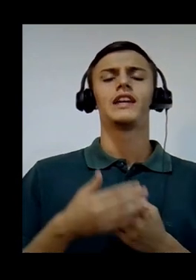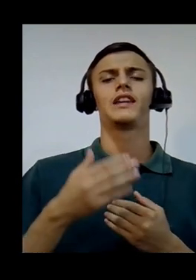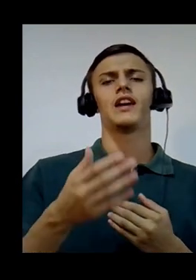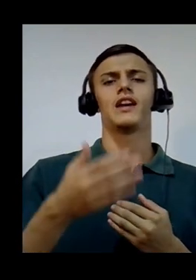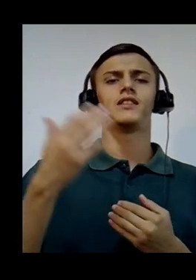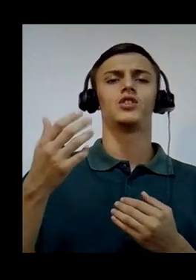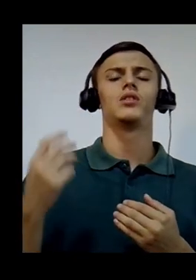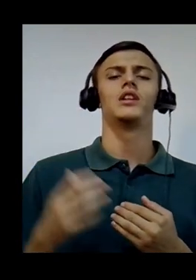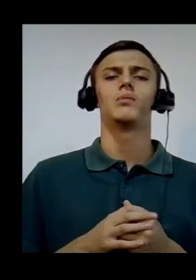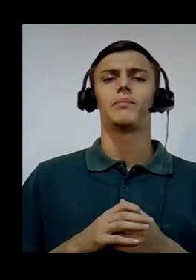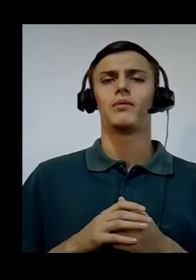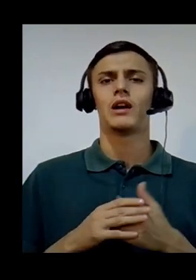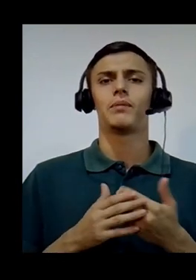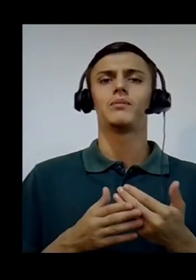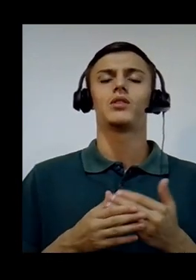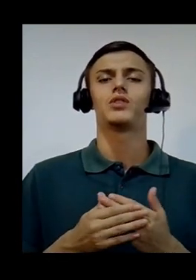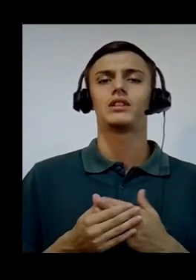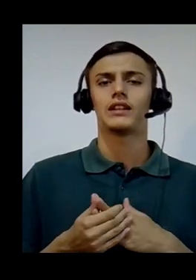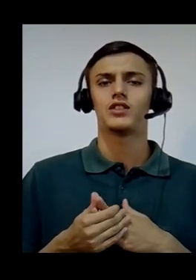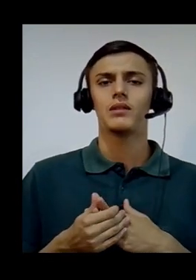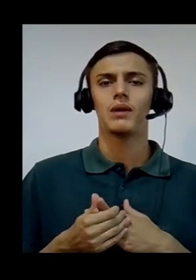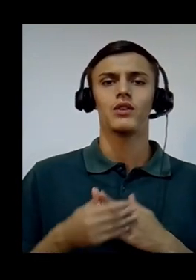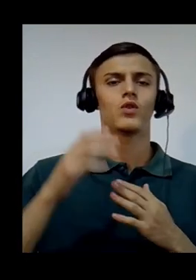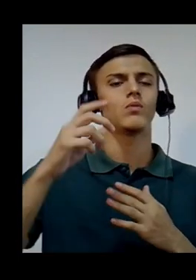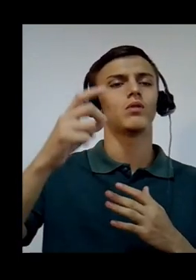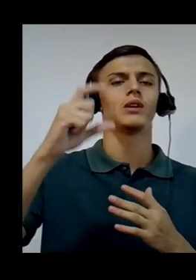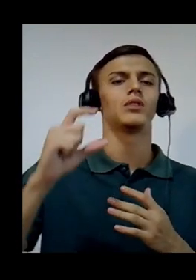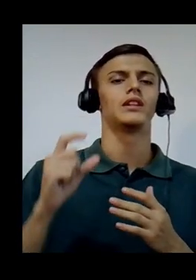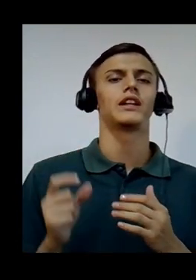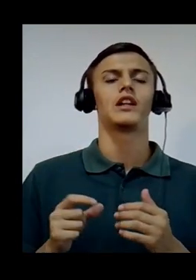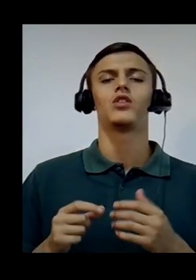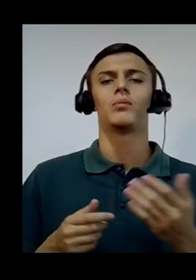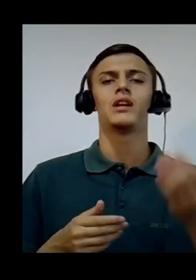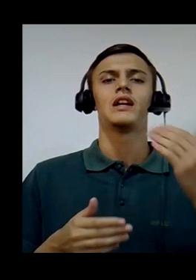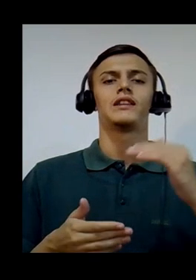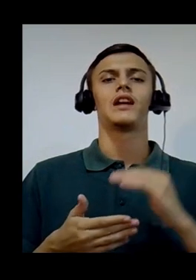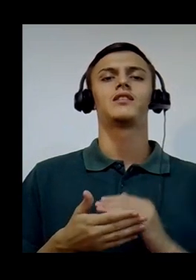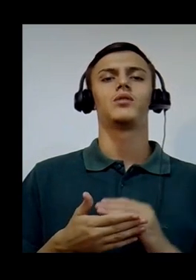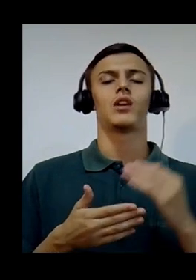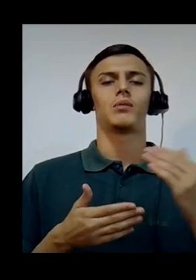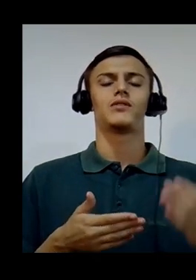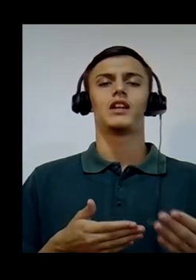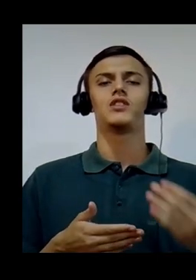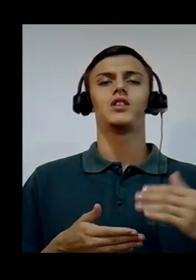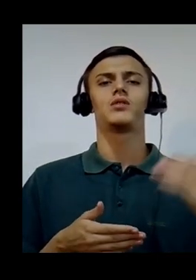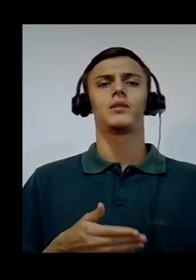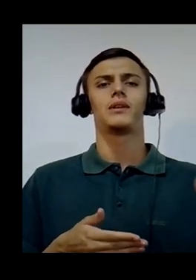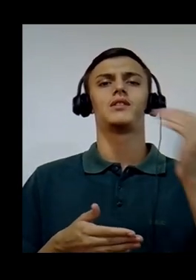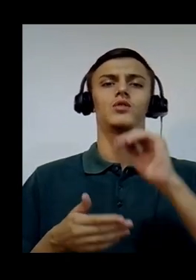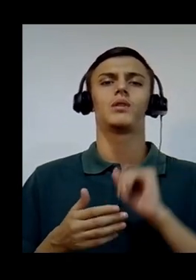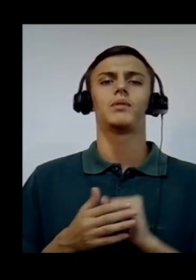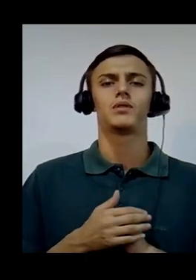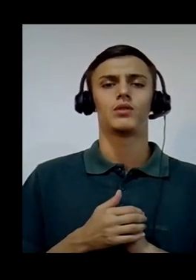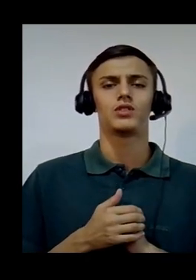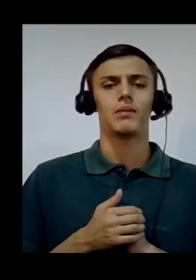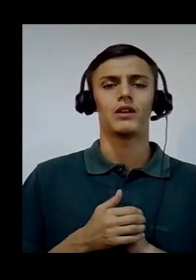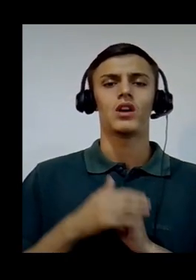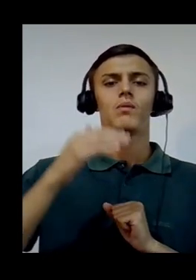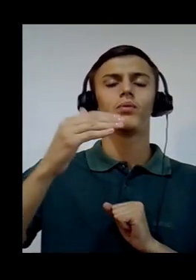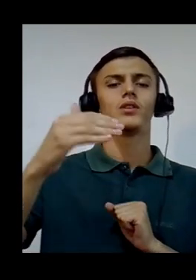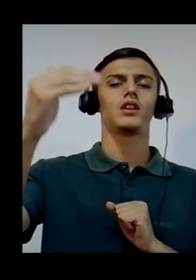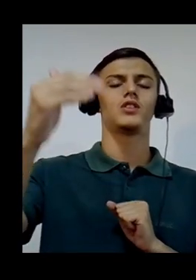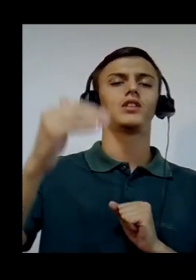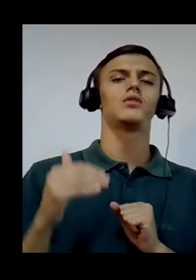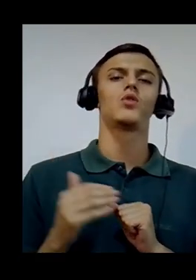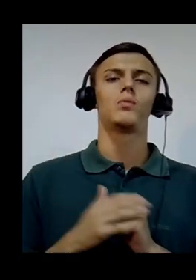Por isso que é exigido ali uma permissão de entrada de trabalho, em algum momento ali daquela norma, está escrito que é uma atividade de risco e que precisa de uma permissão de